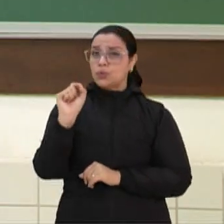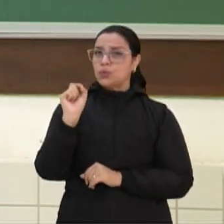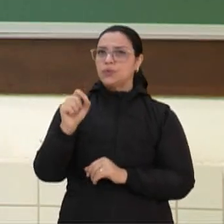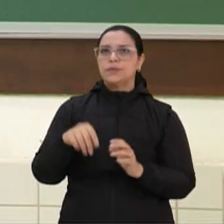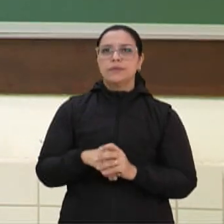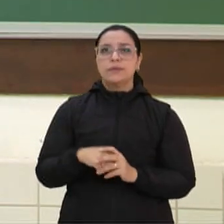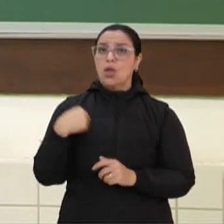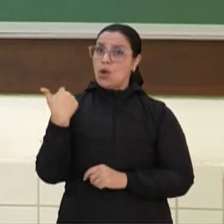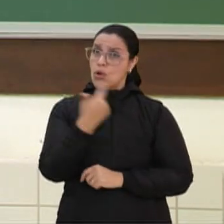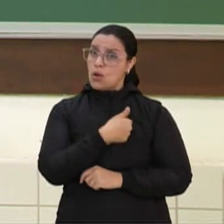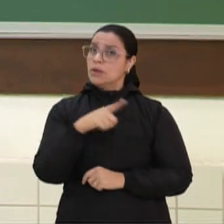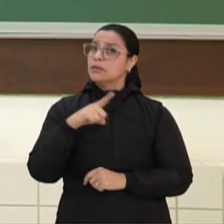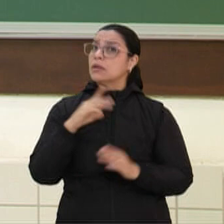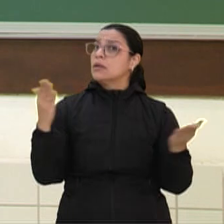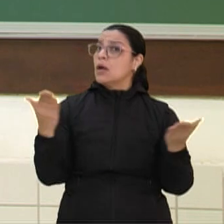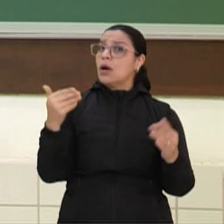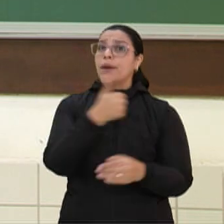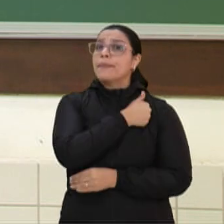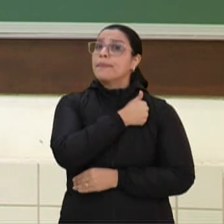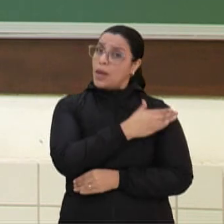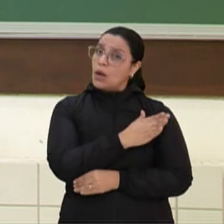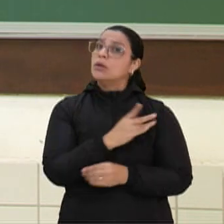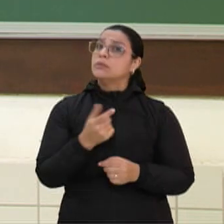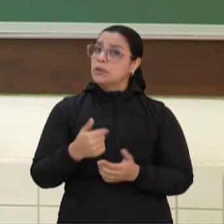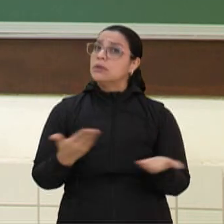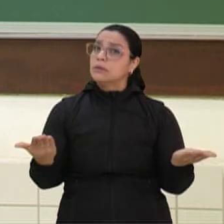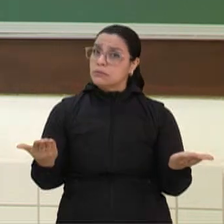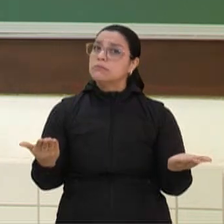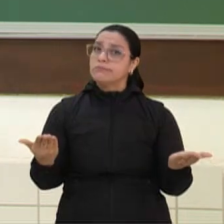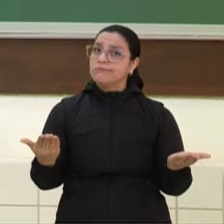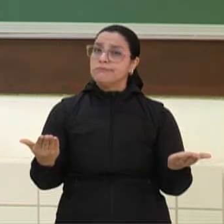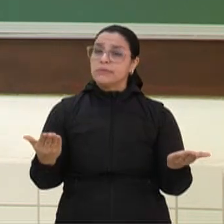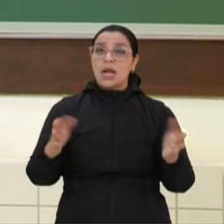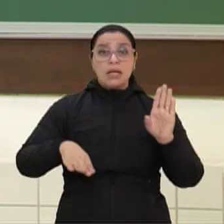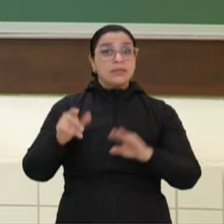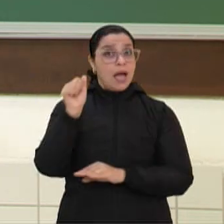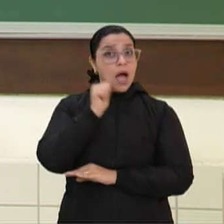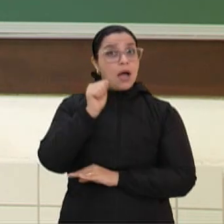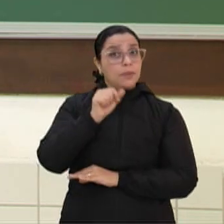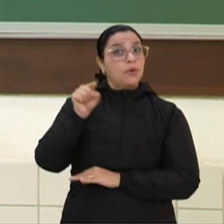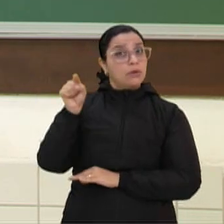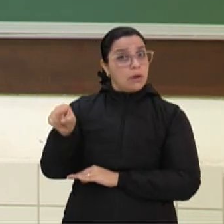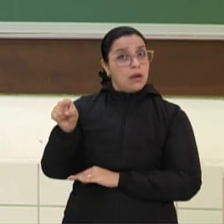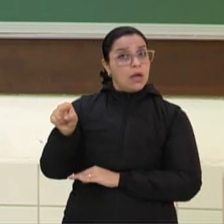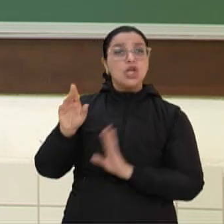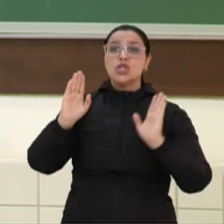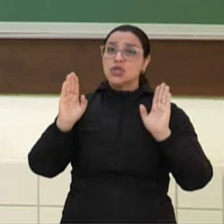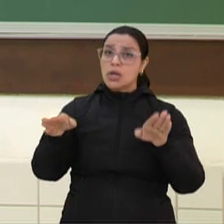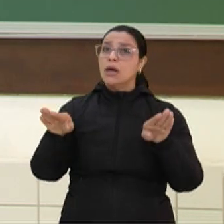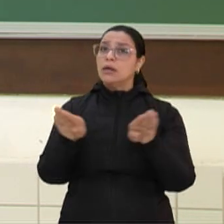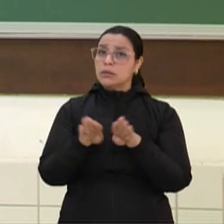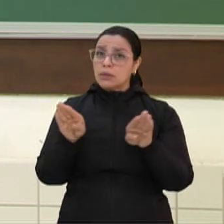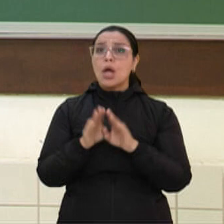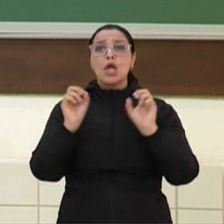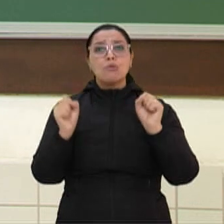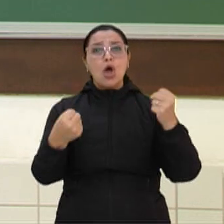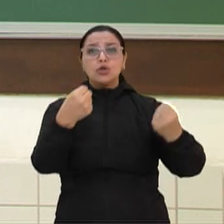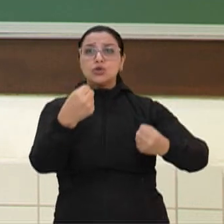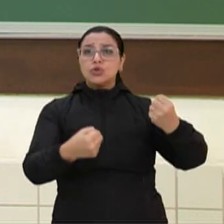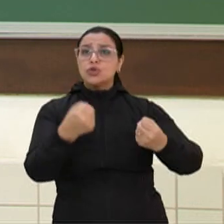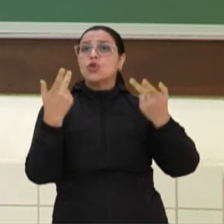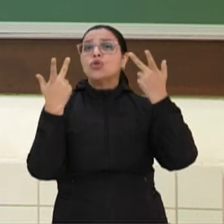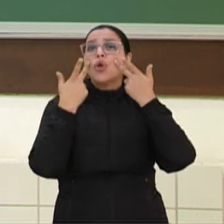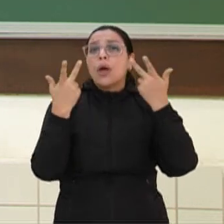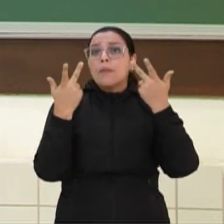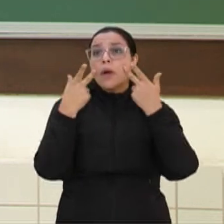ressaltando com vocês, que nós temos aqui um preconceito, né? E que a mulher, claro, a mulher também ela dirige,